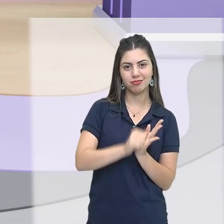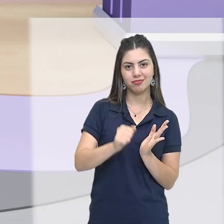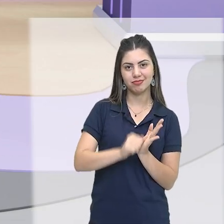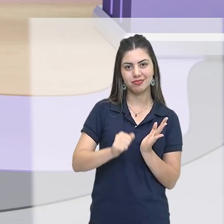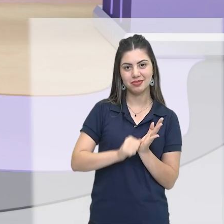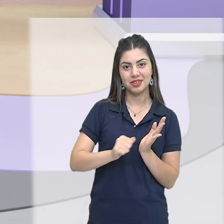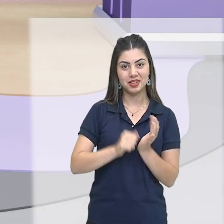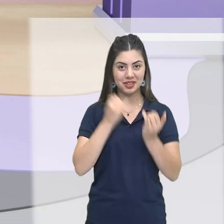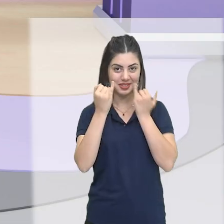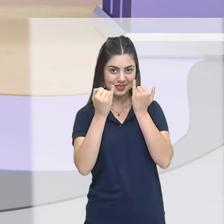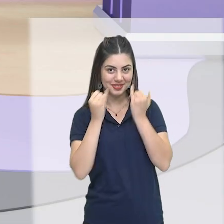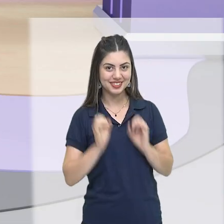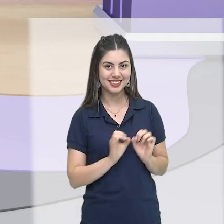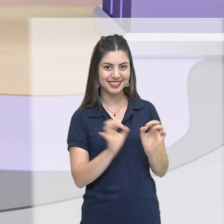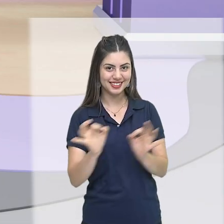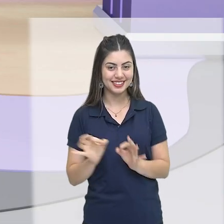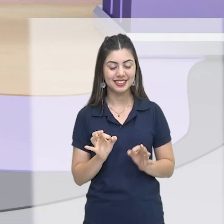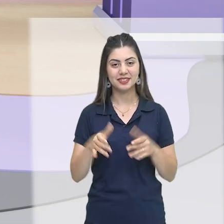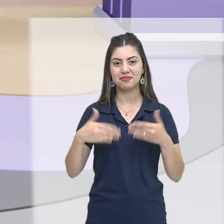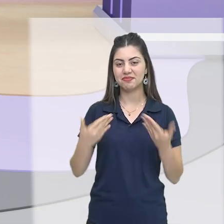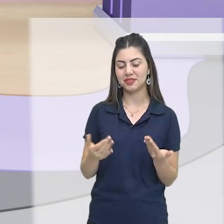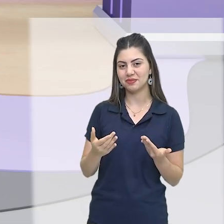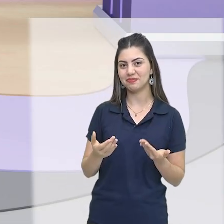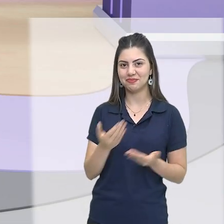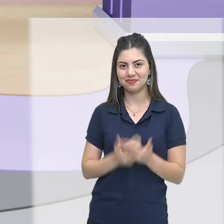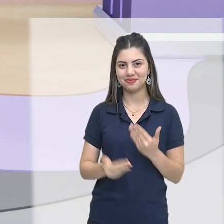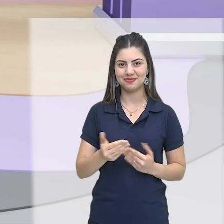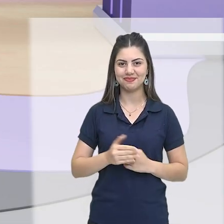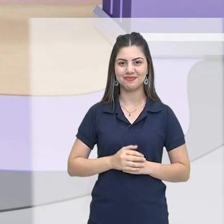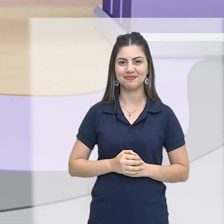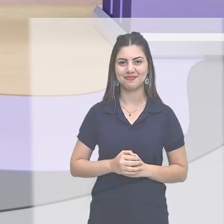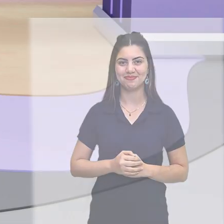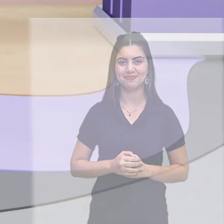e registra com muita atenção cada passo da aula de hoje.